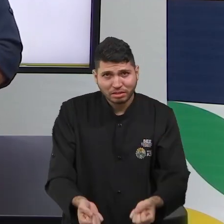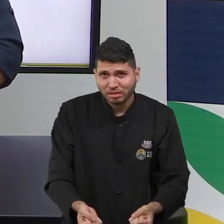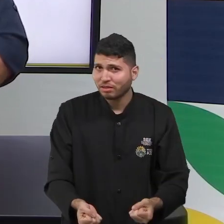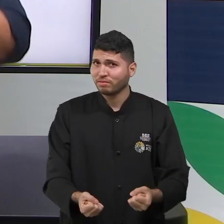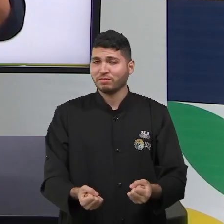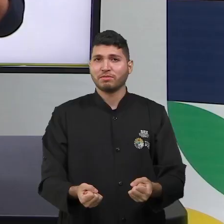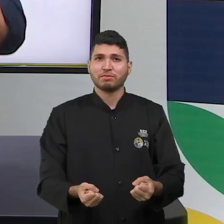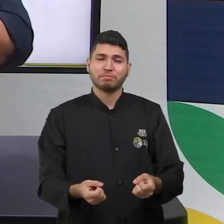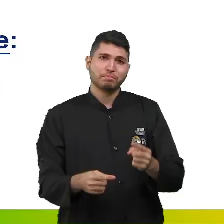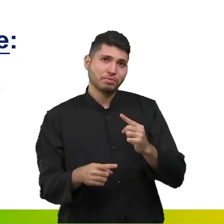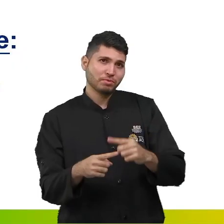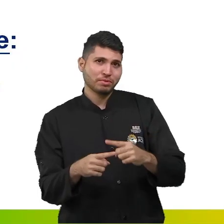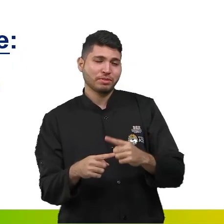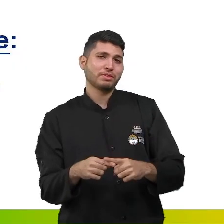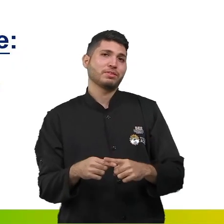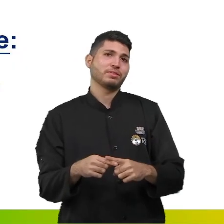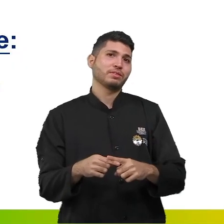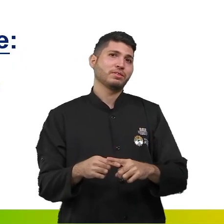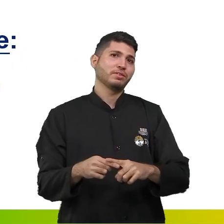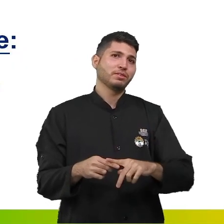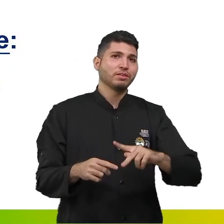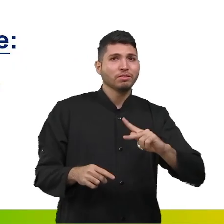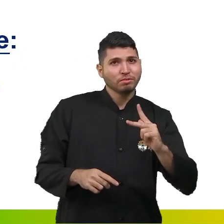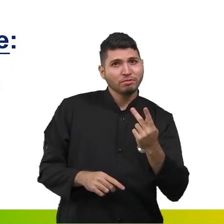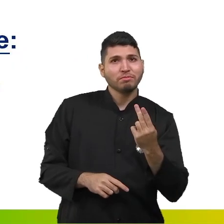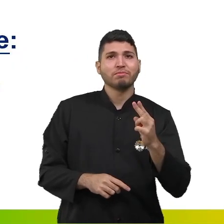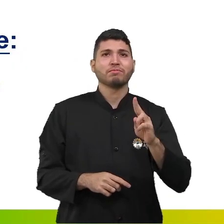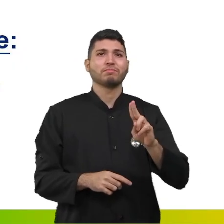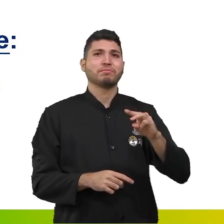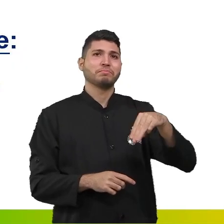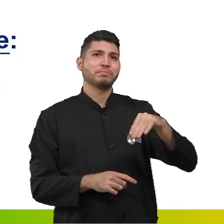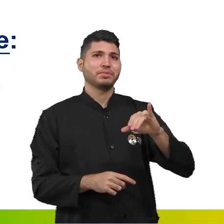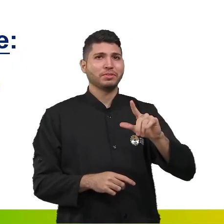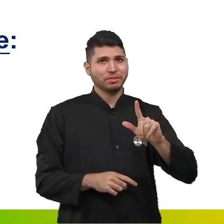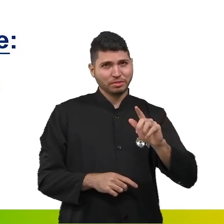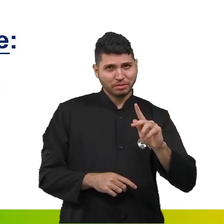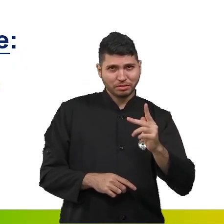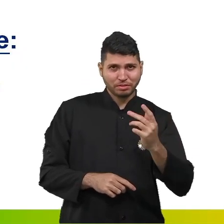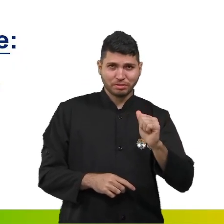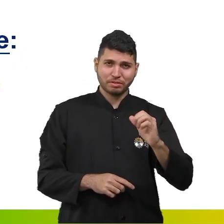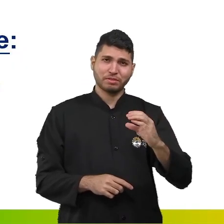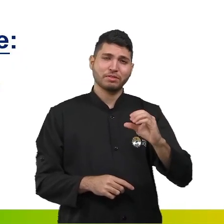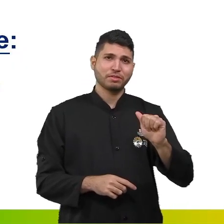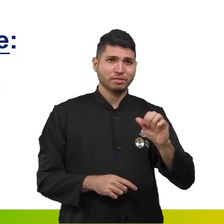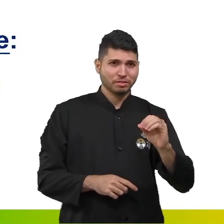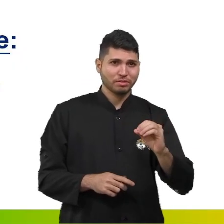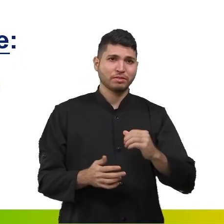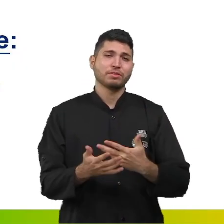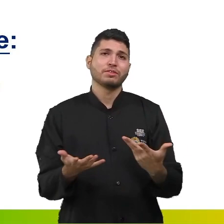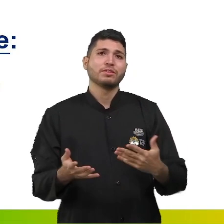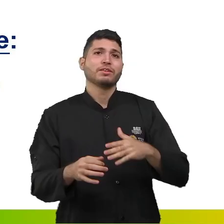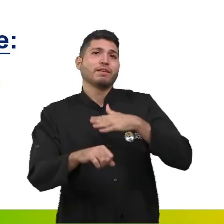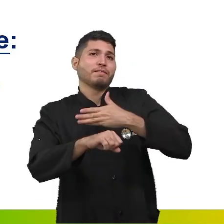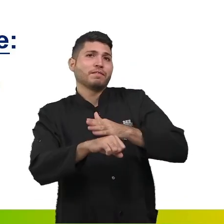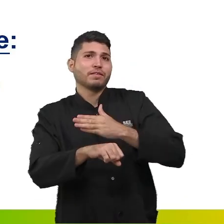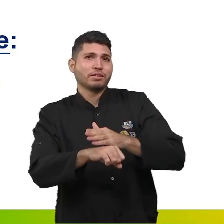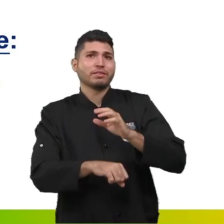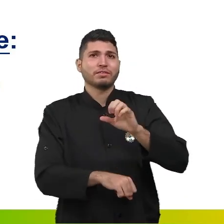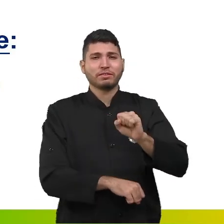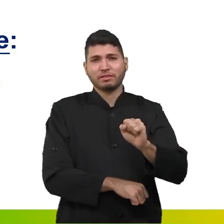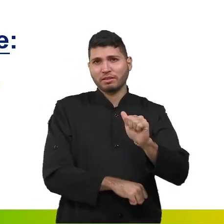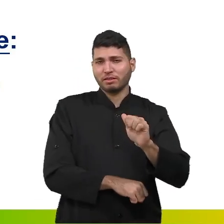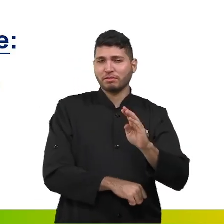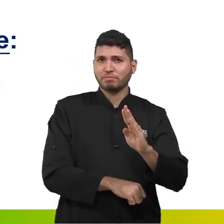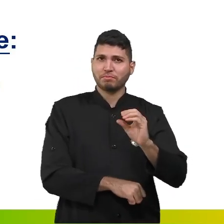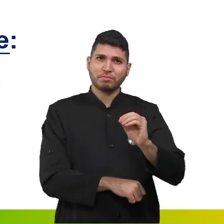eles passavam. Observa aqui. Eles praticavam a sabotagem, ou seja,